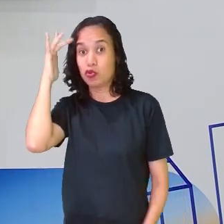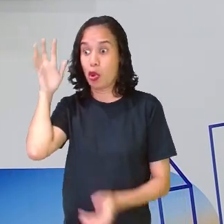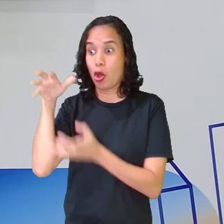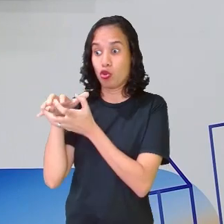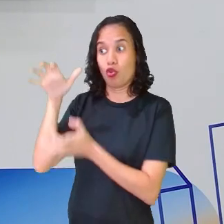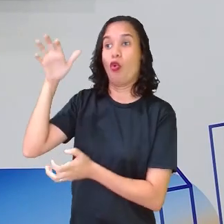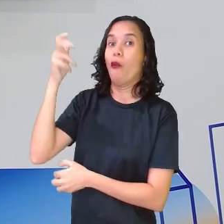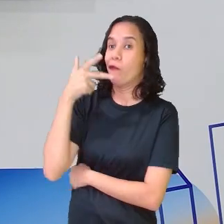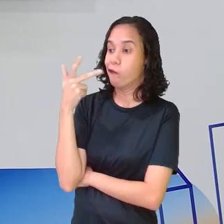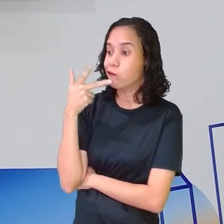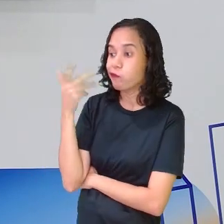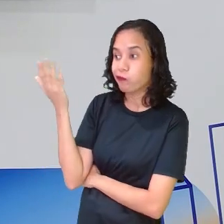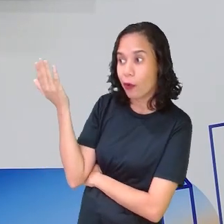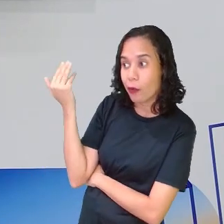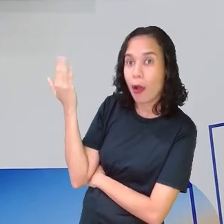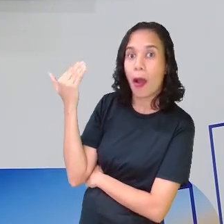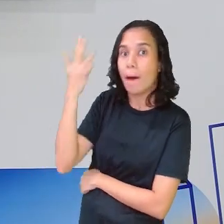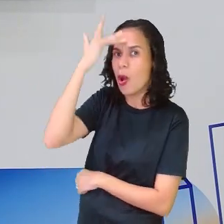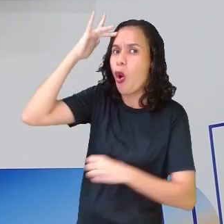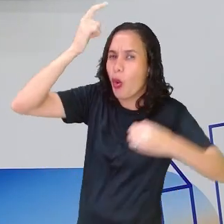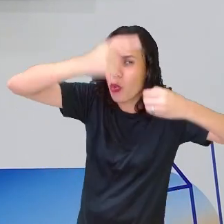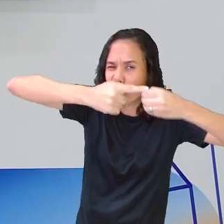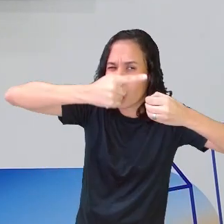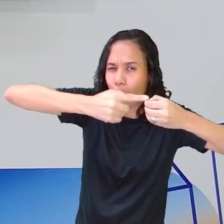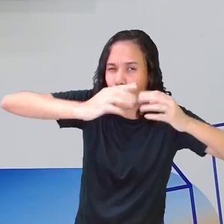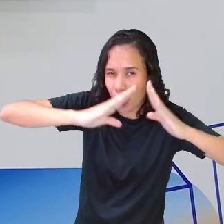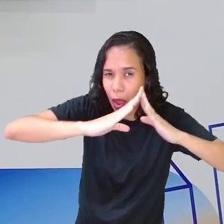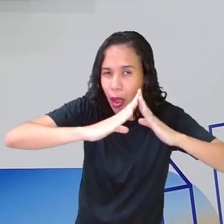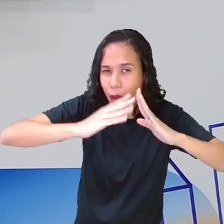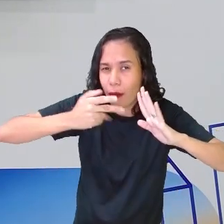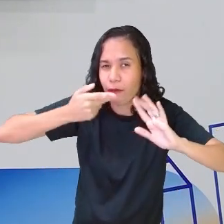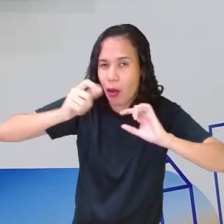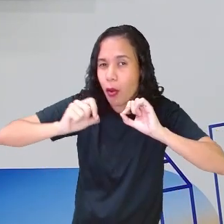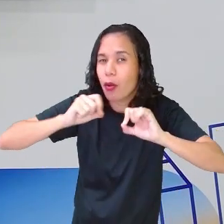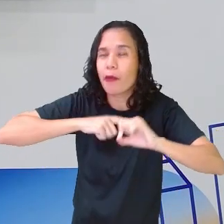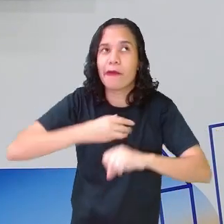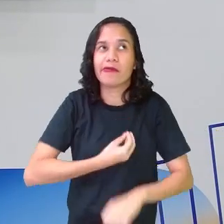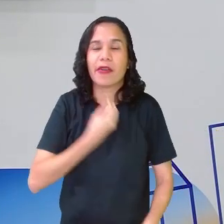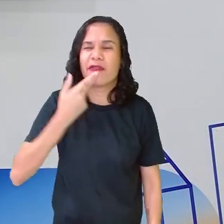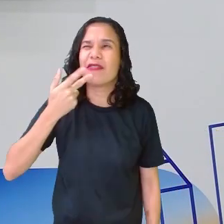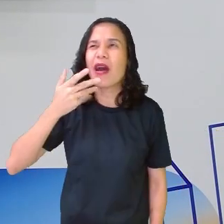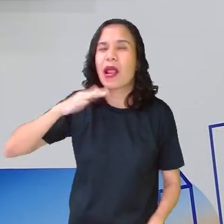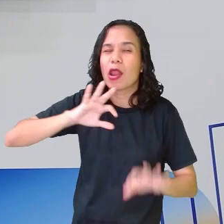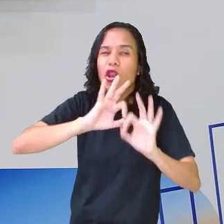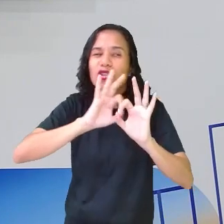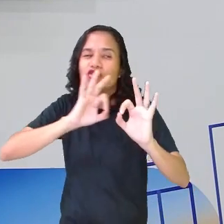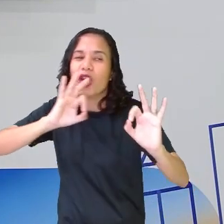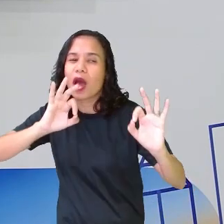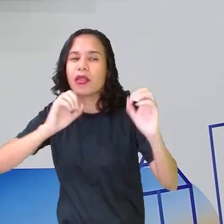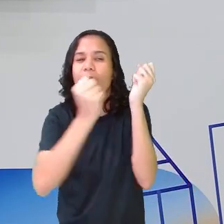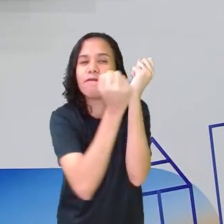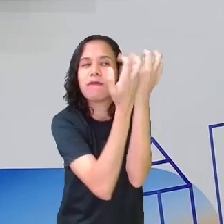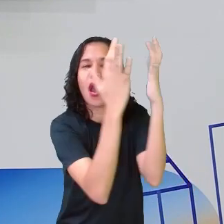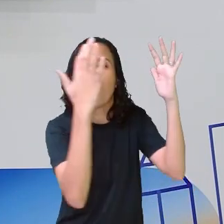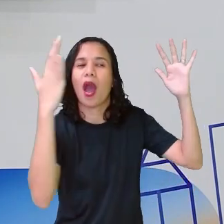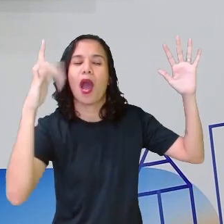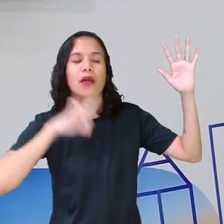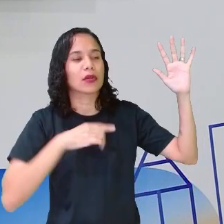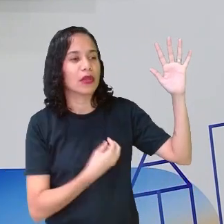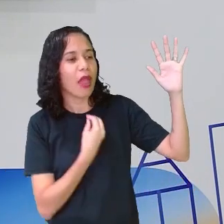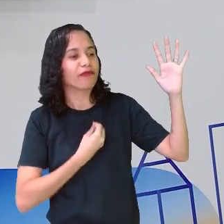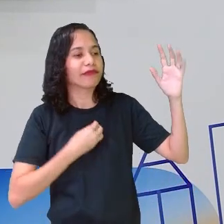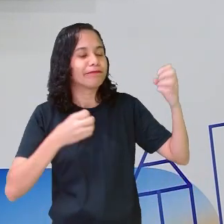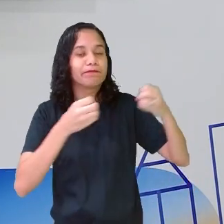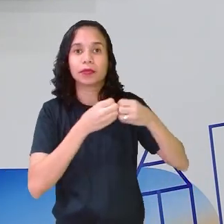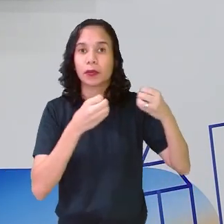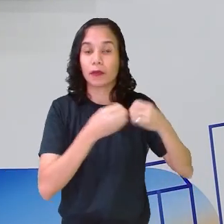velhos, geralmente as pessoas da zona rural, né, as pessoas que vivem assim em zonas muito verdes, né, com muitas